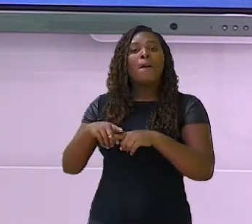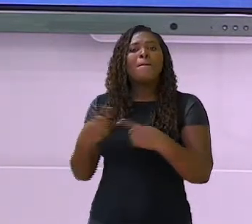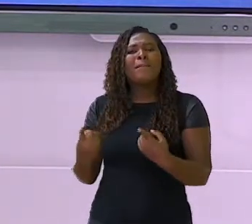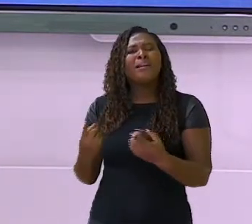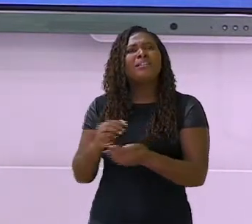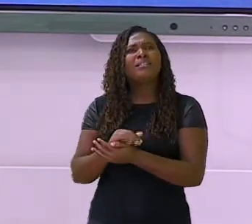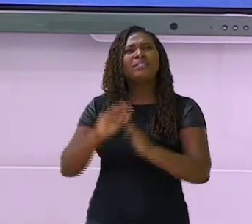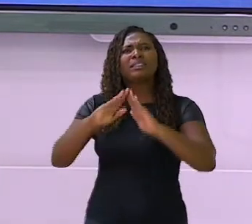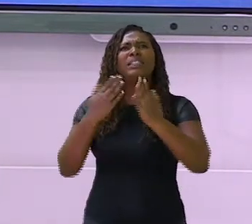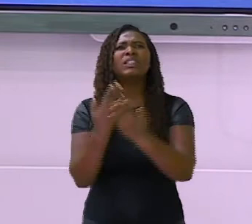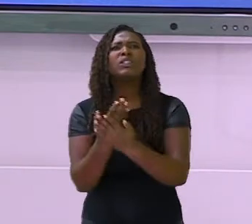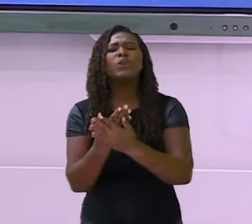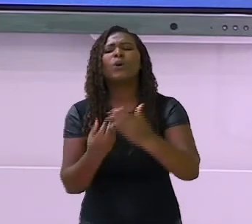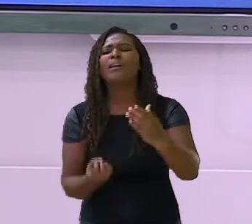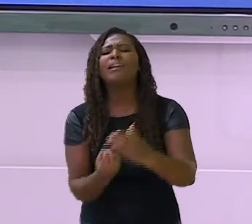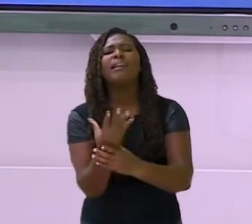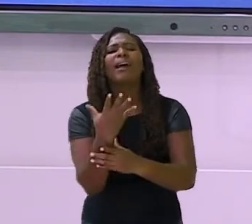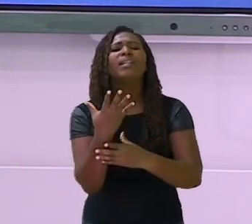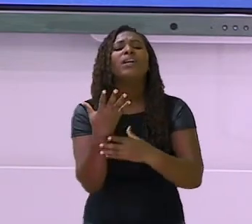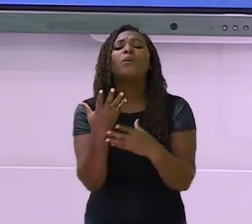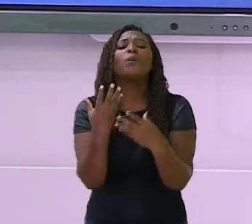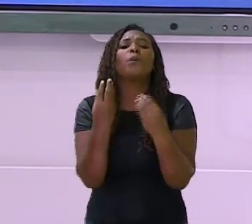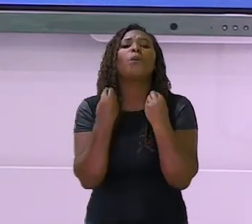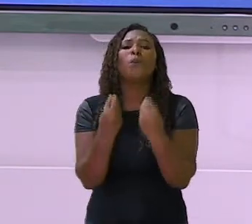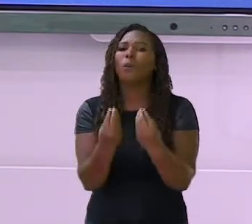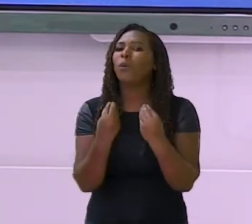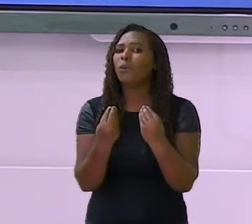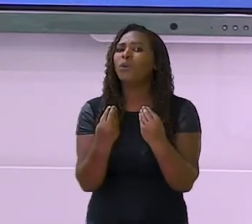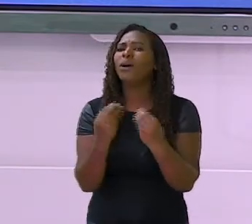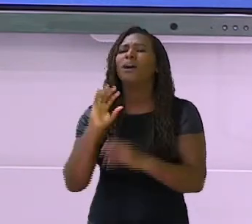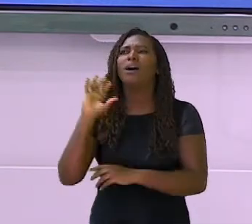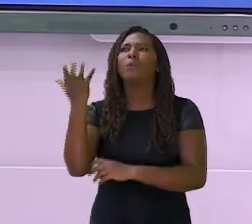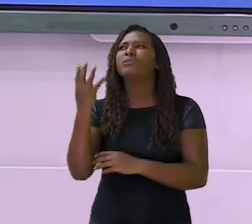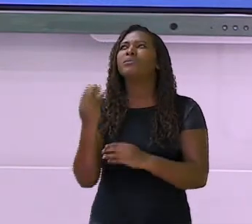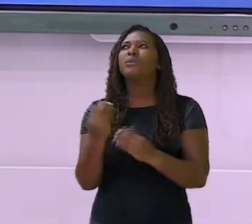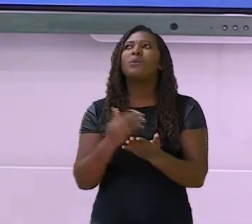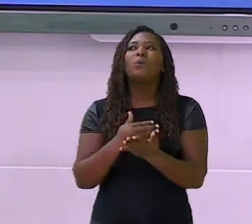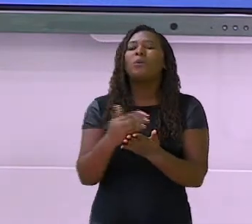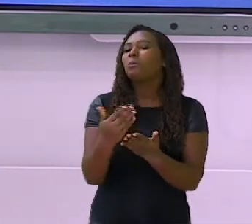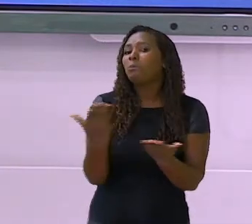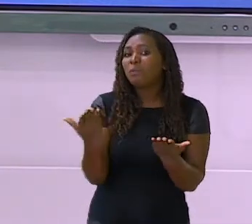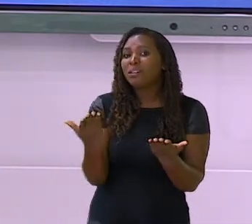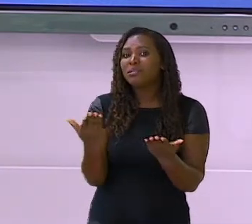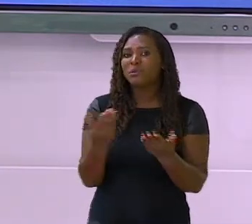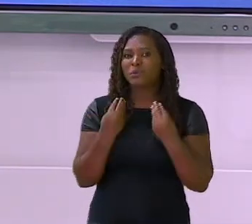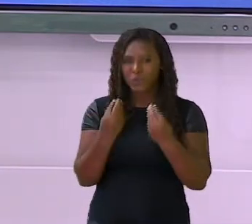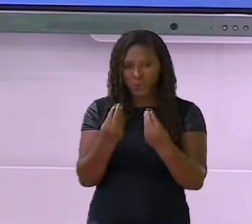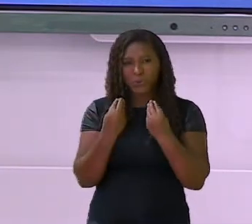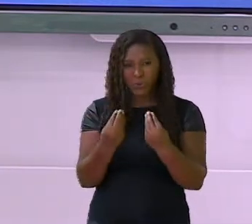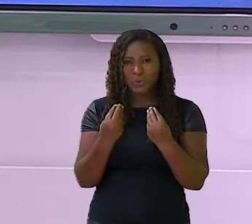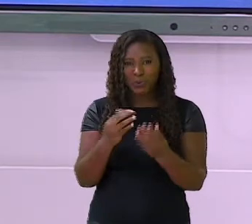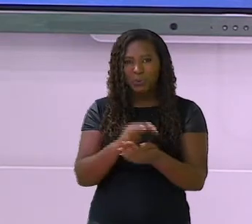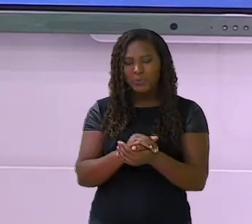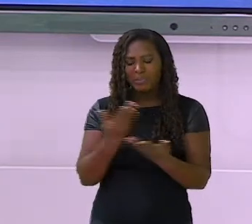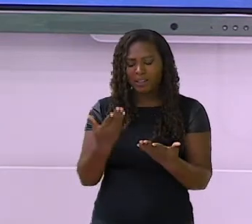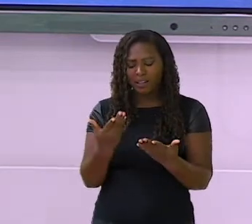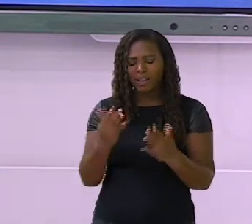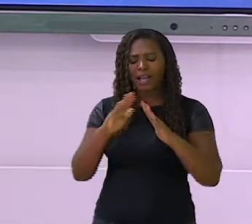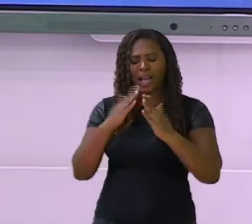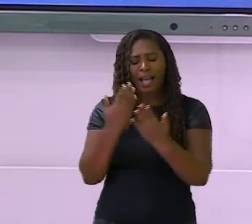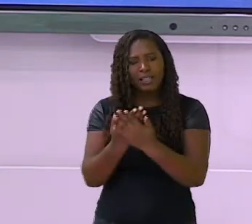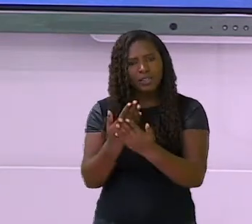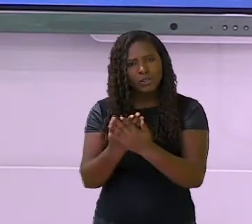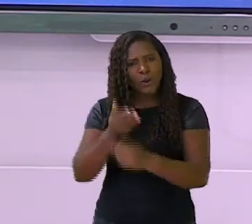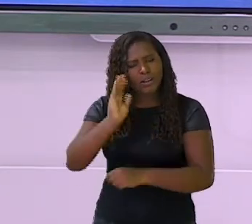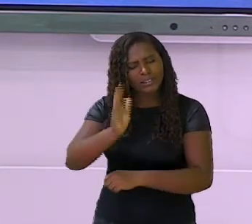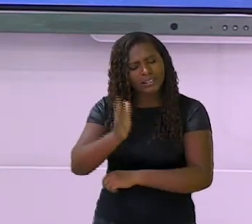gente poder pesquisar, para a gente poder conhecer novas situações, né? Então, as escolas, elas foram criadas desde a antiguidade,